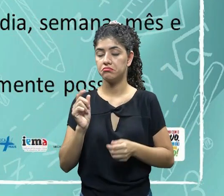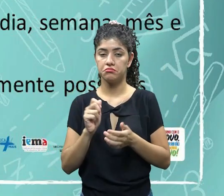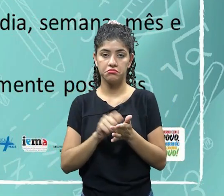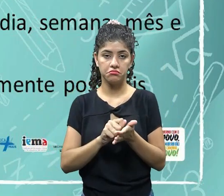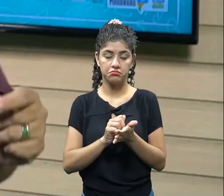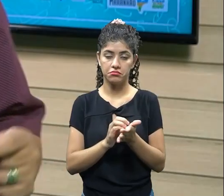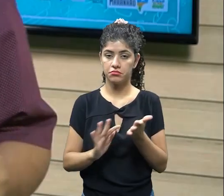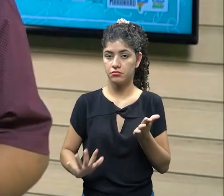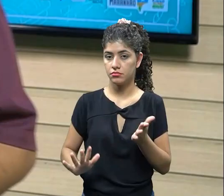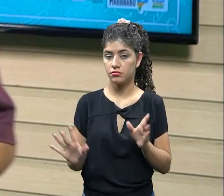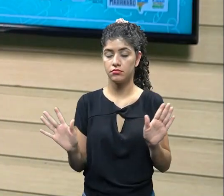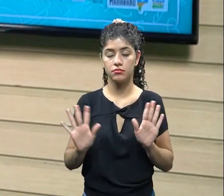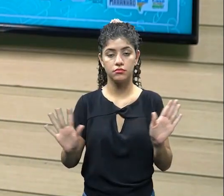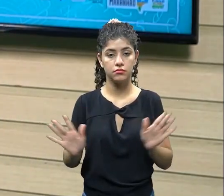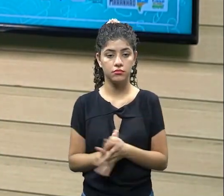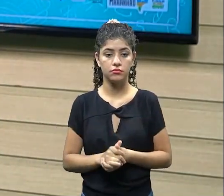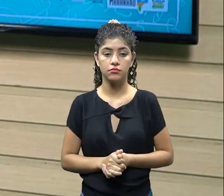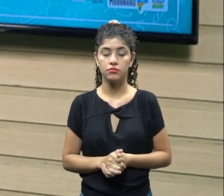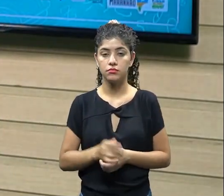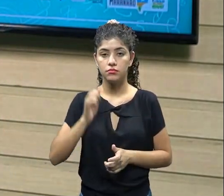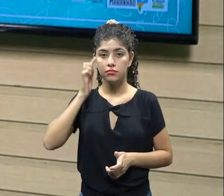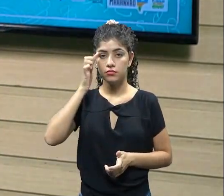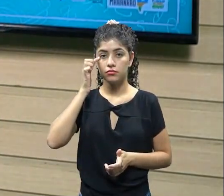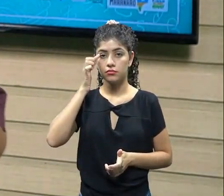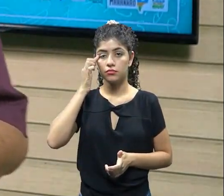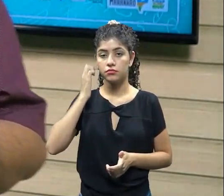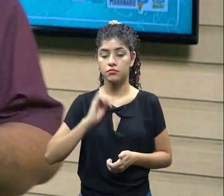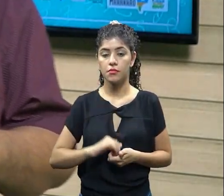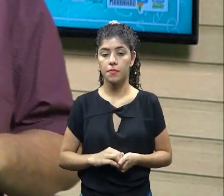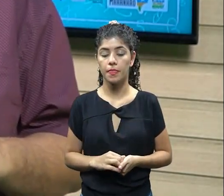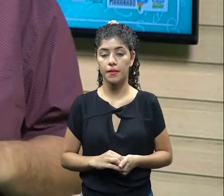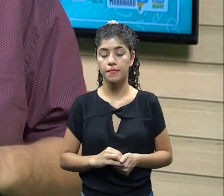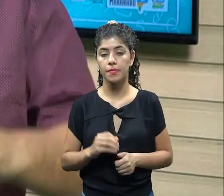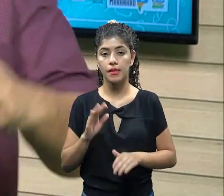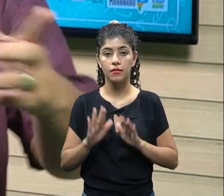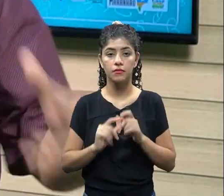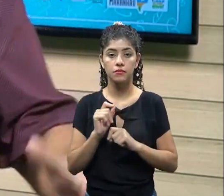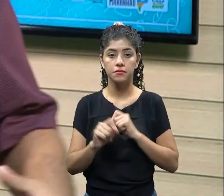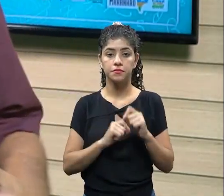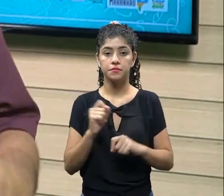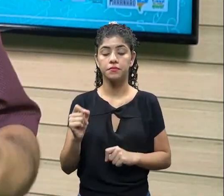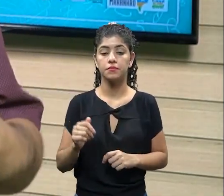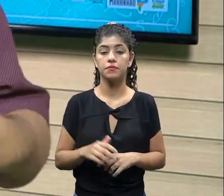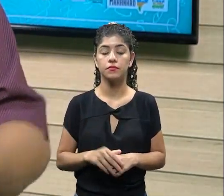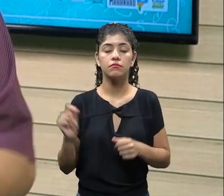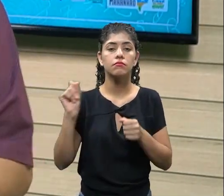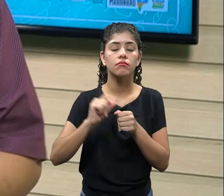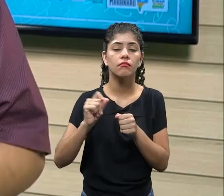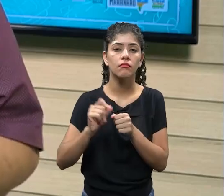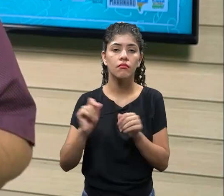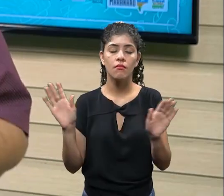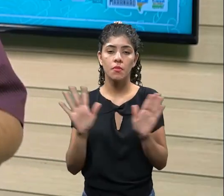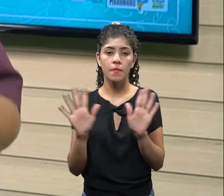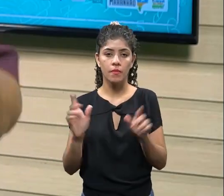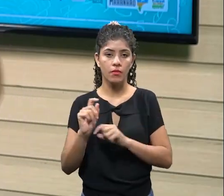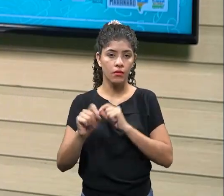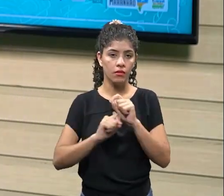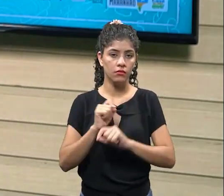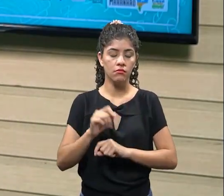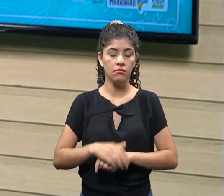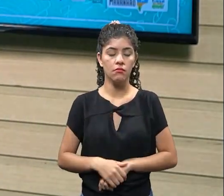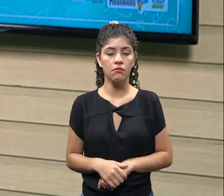uma atividade. Ou seja, ele não está ligado assim a algum atributo, algum fazer, mas